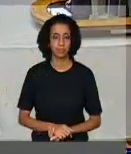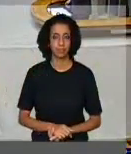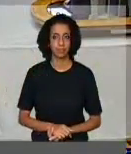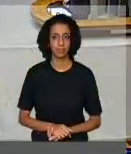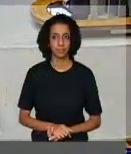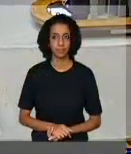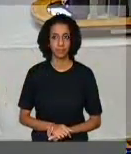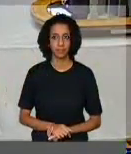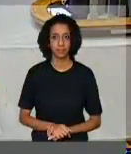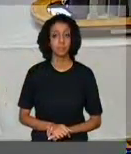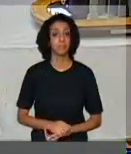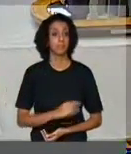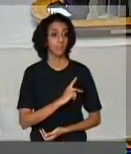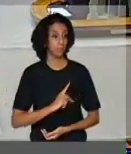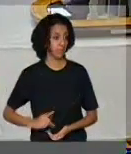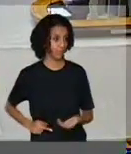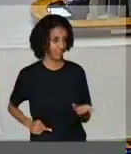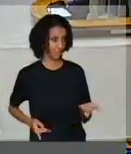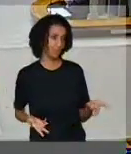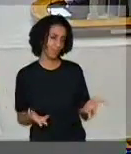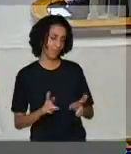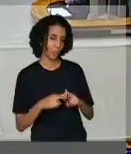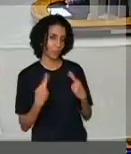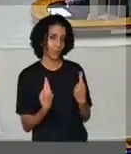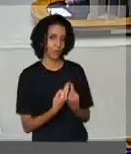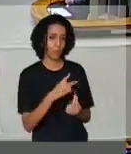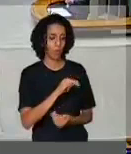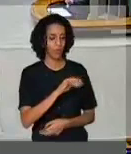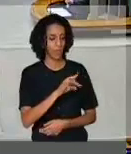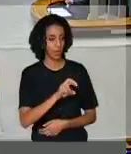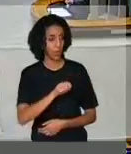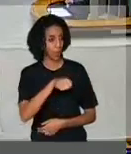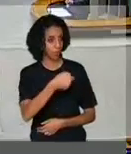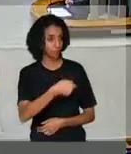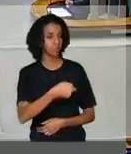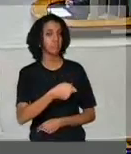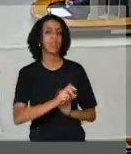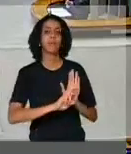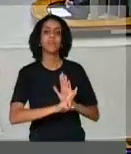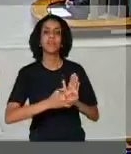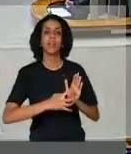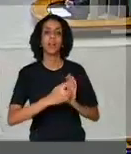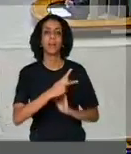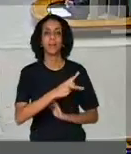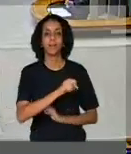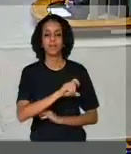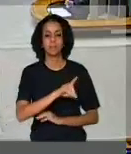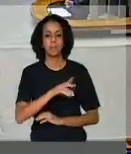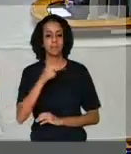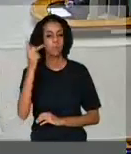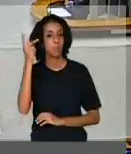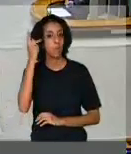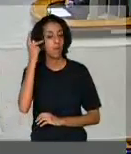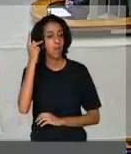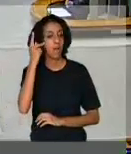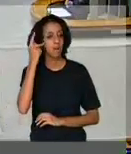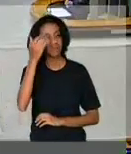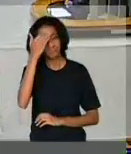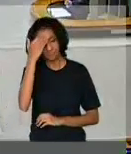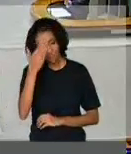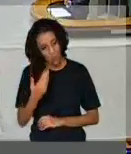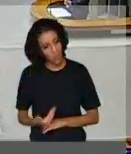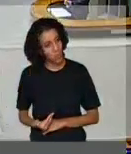Senhor presidente Vitor Lippe, do PSDB de São Paulo, que honra esta sessão com a